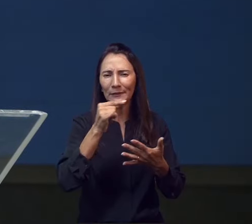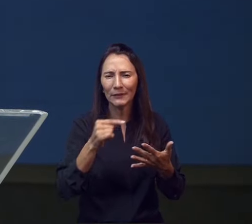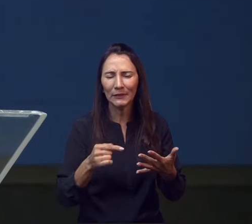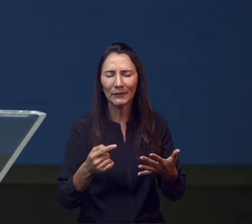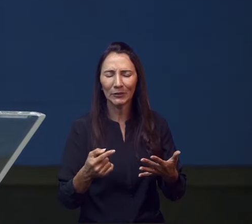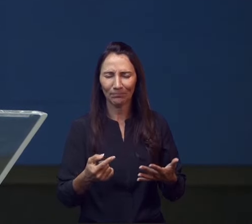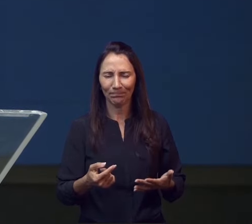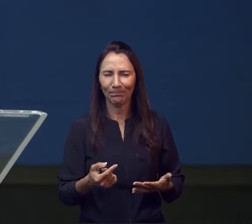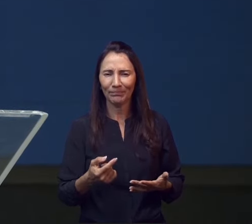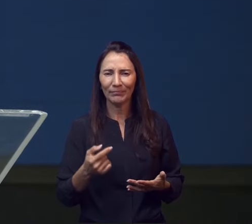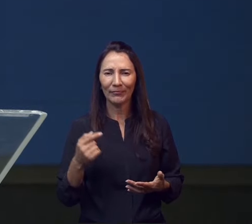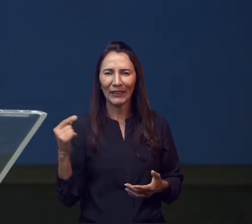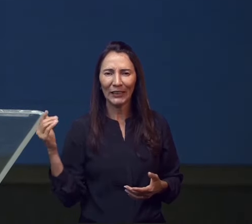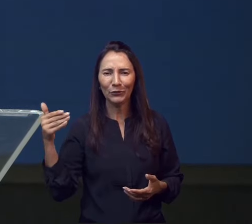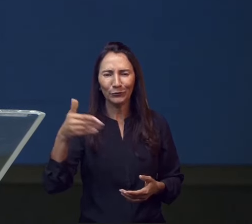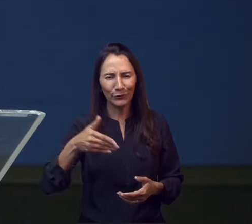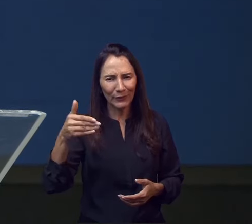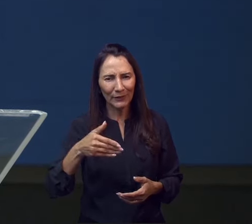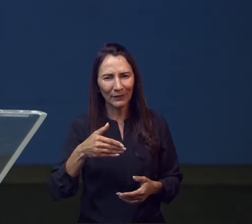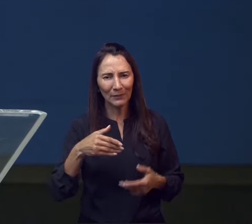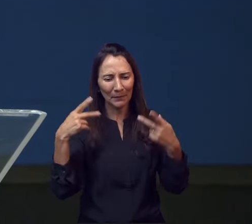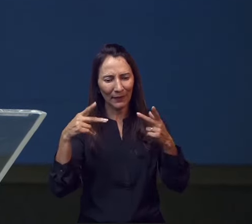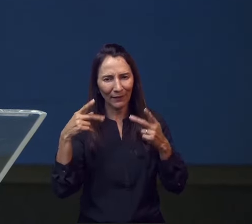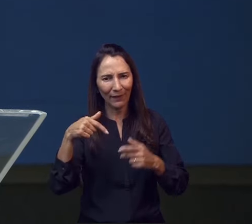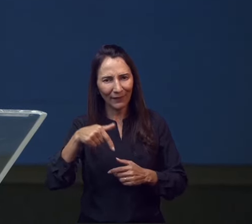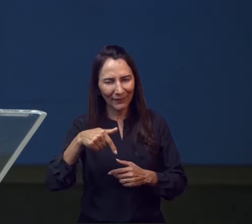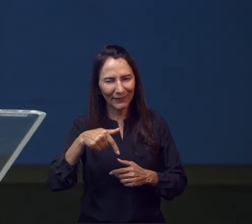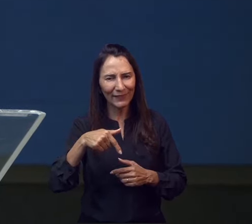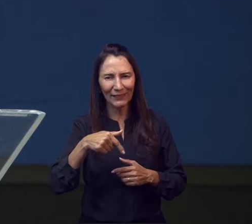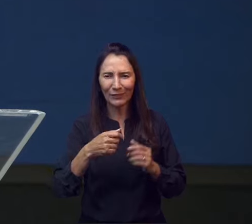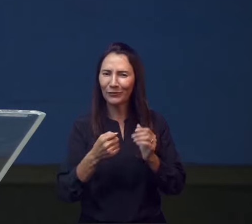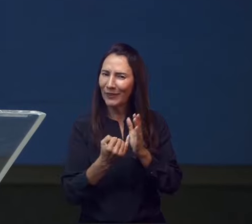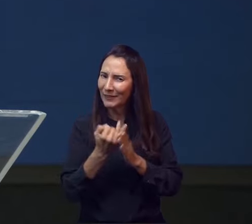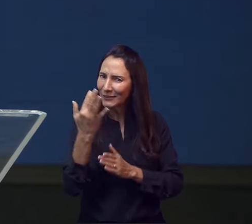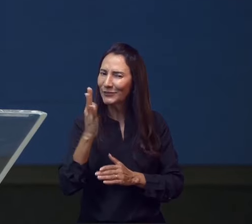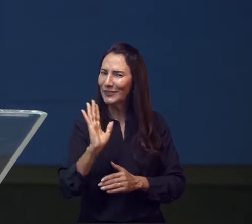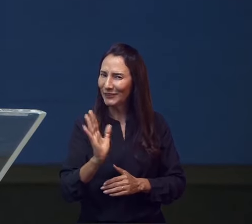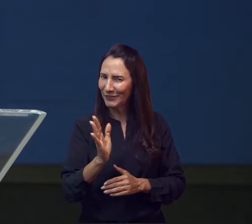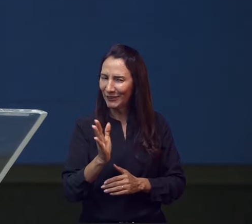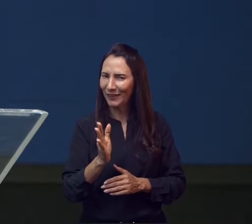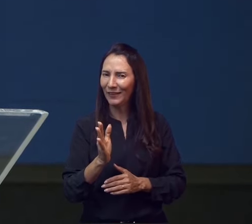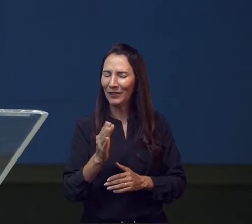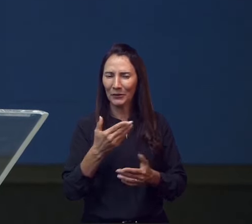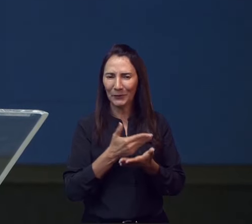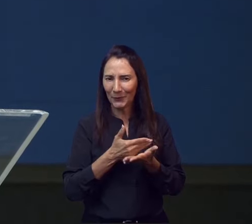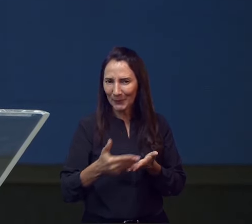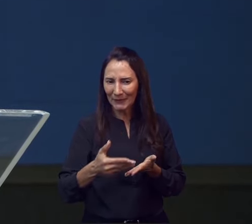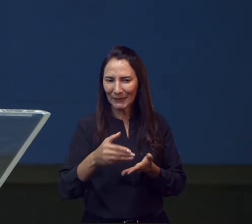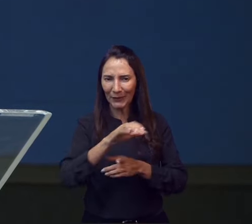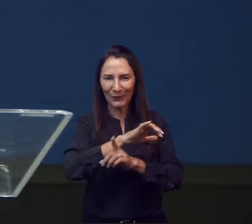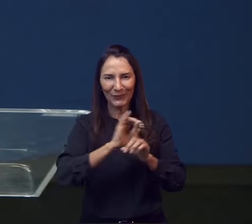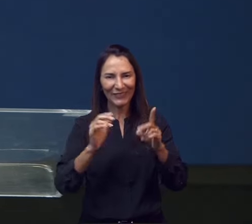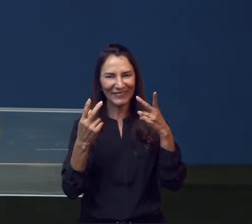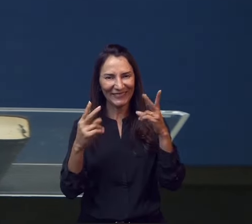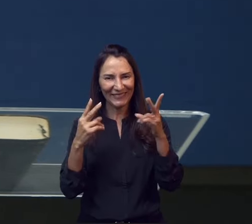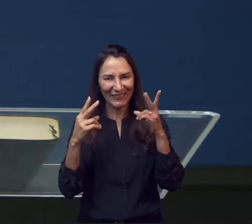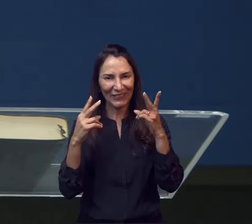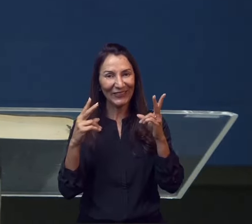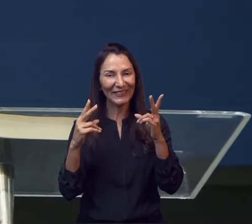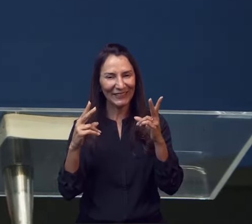eu preguei muitos anos aqui como Evangelista né eu comecei aqui o culto da vitória que o pastor